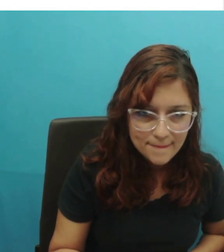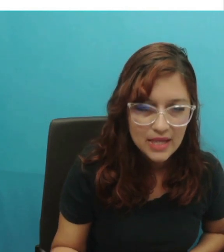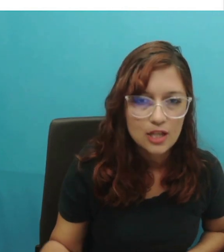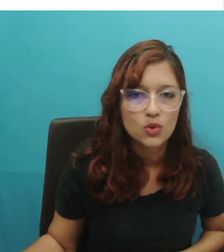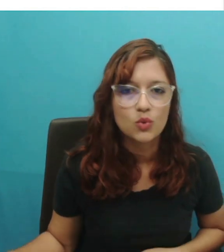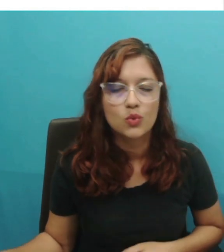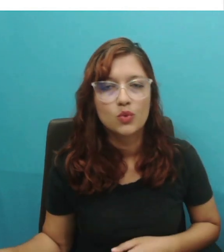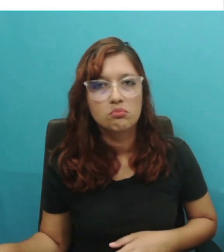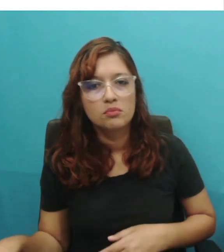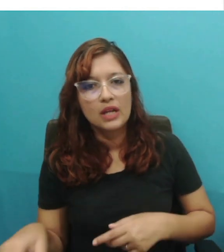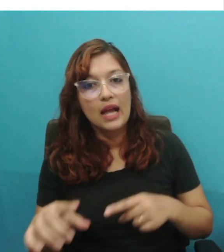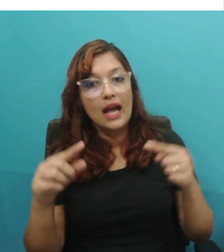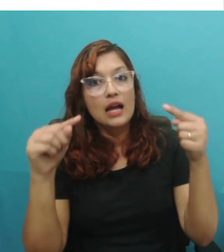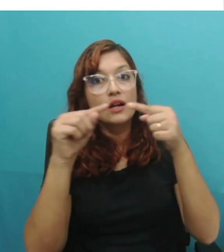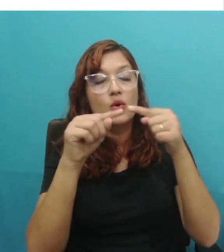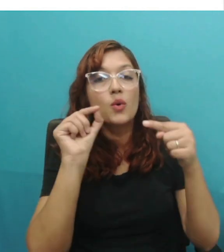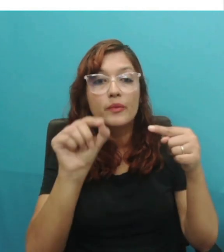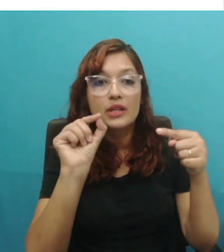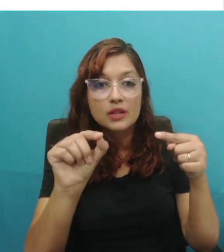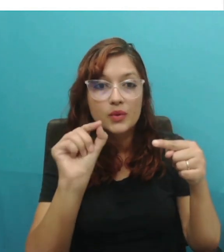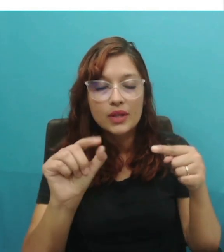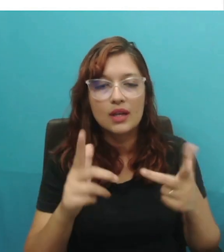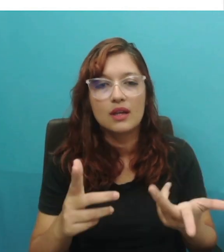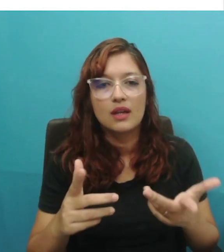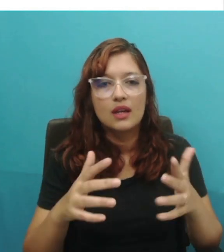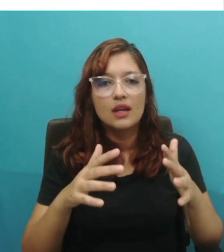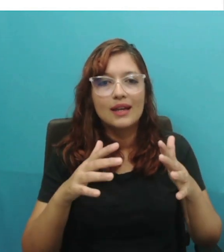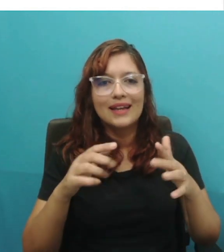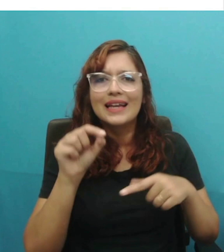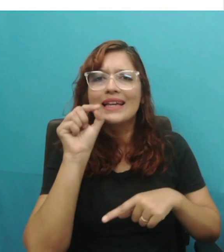derrubada pelo,